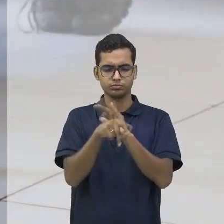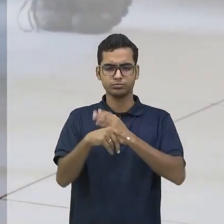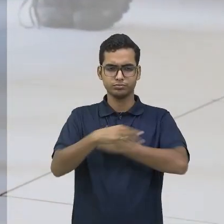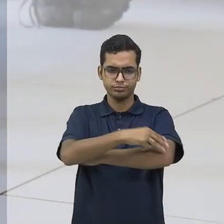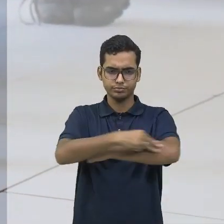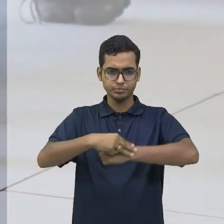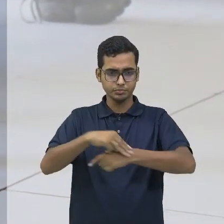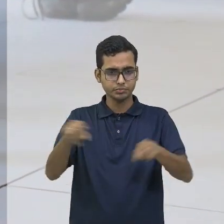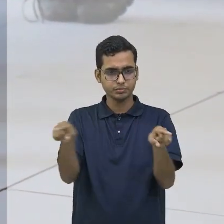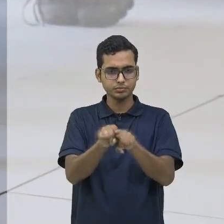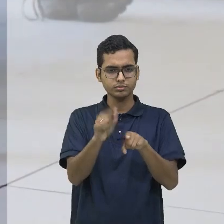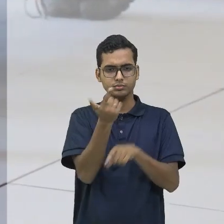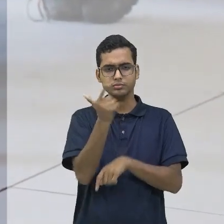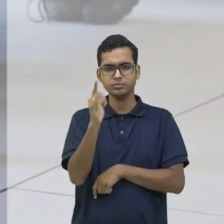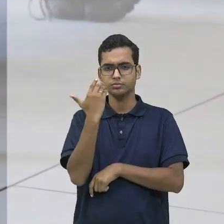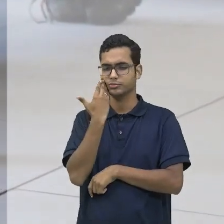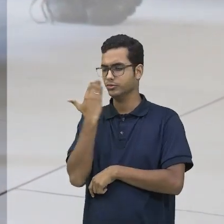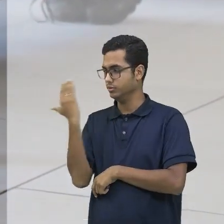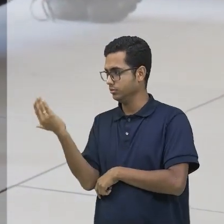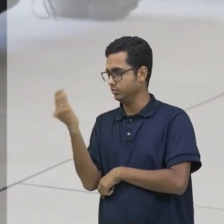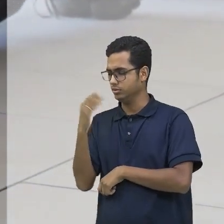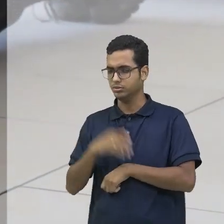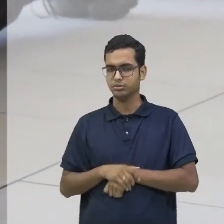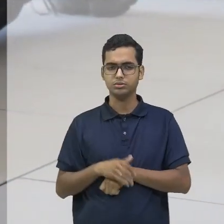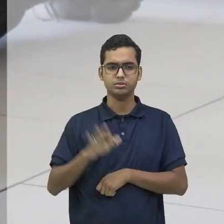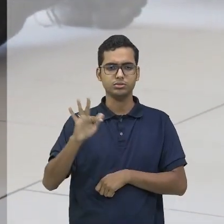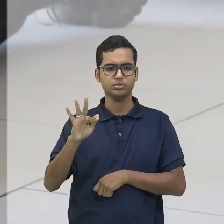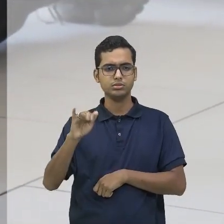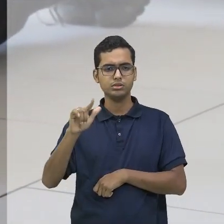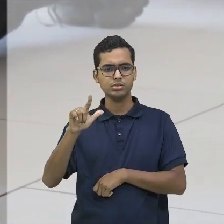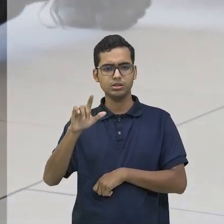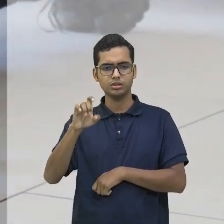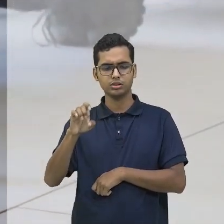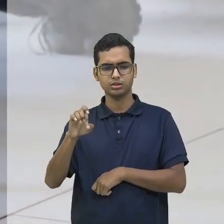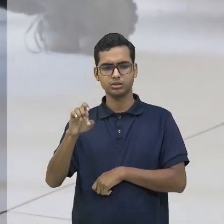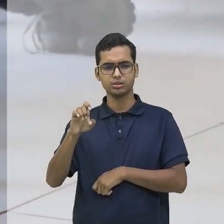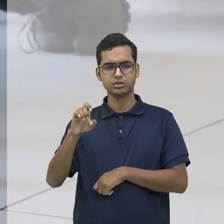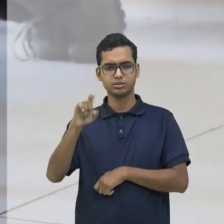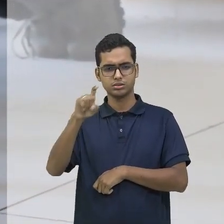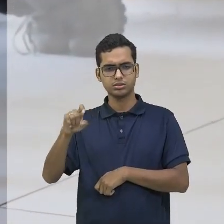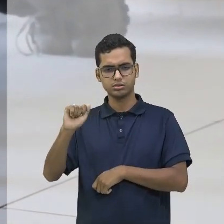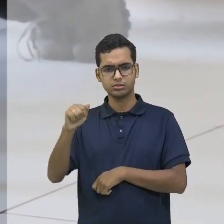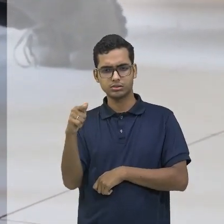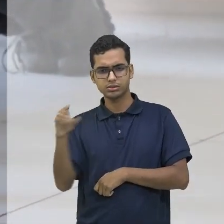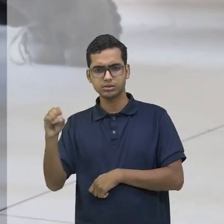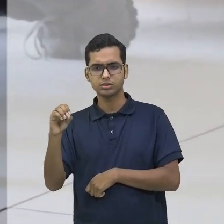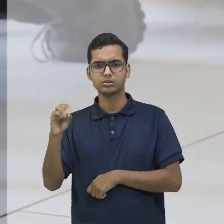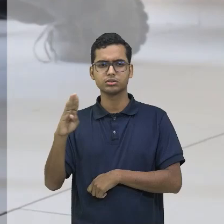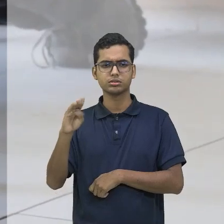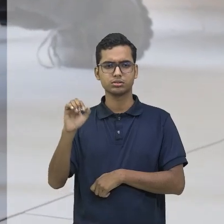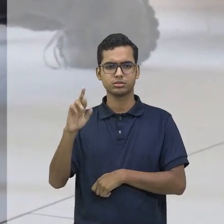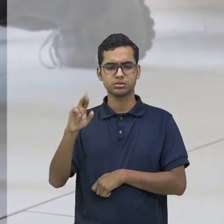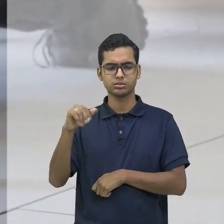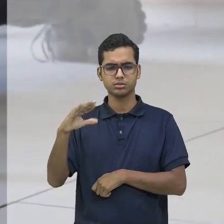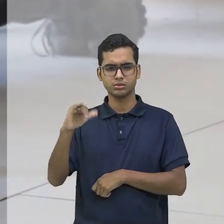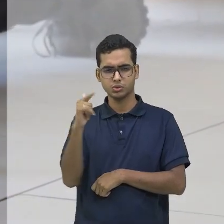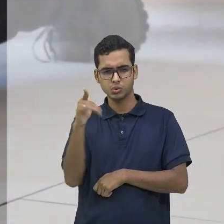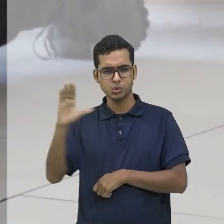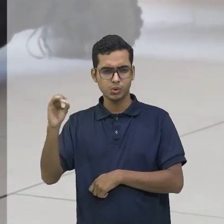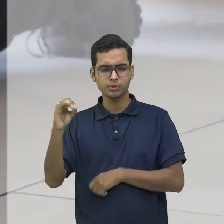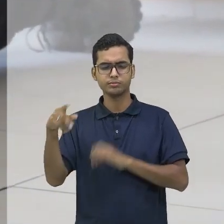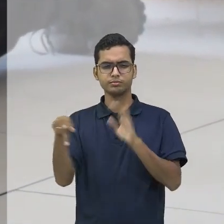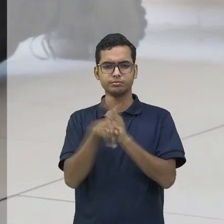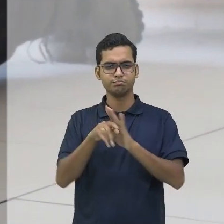musculatura. Outro exercício é a flexão de braço. Observem aí. Qual movimento